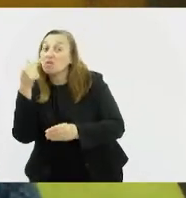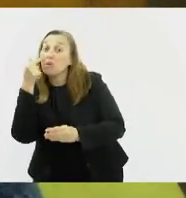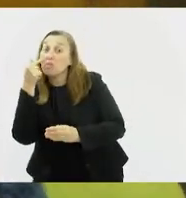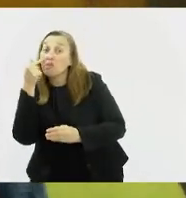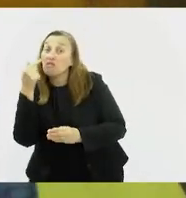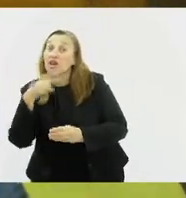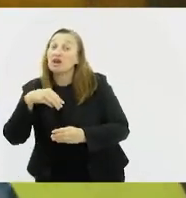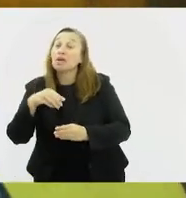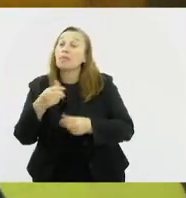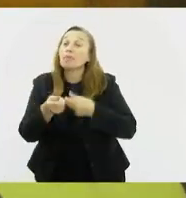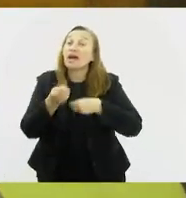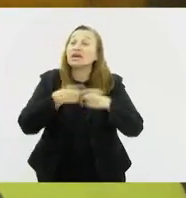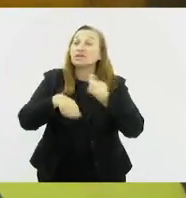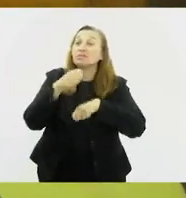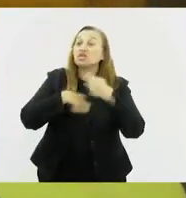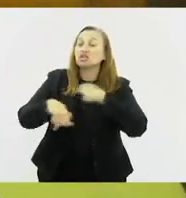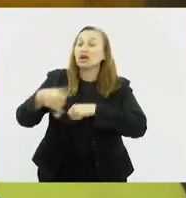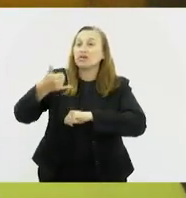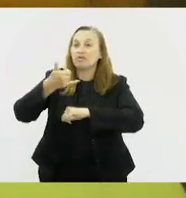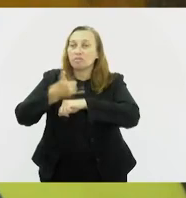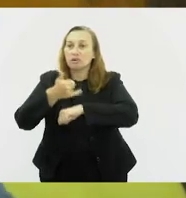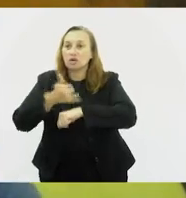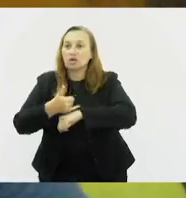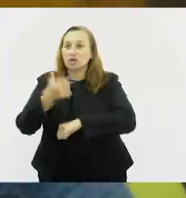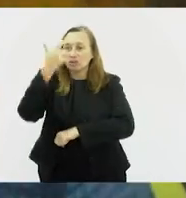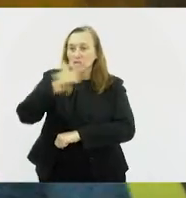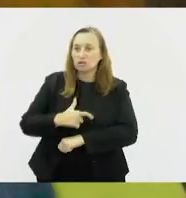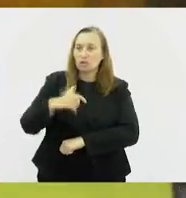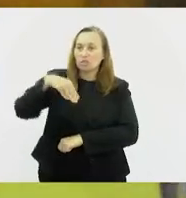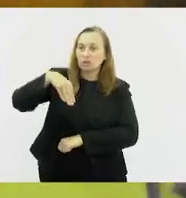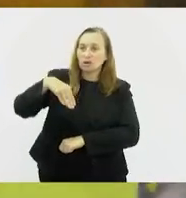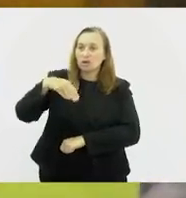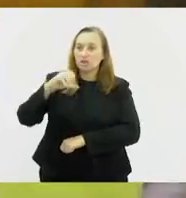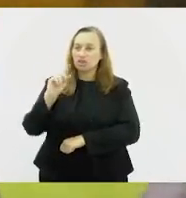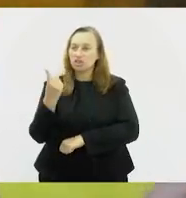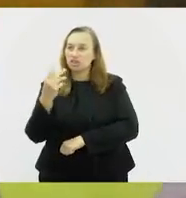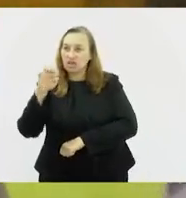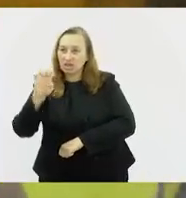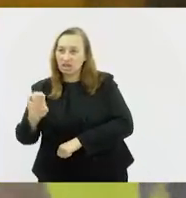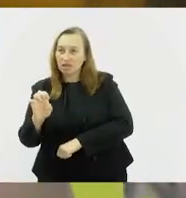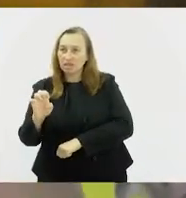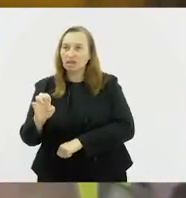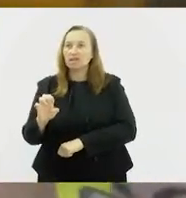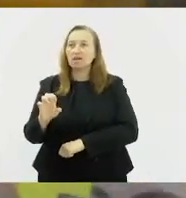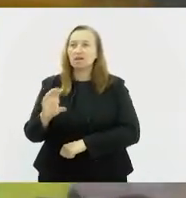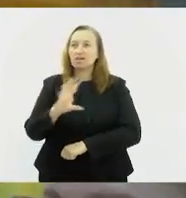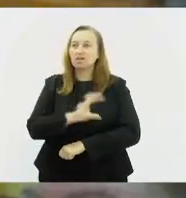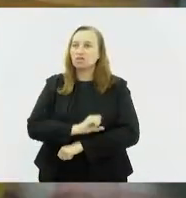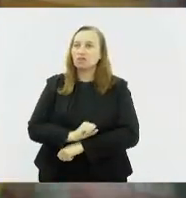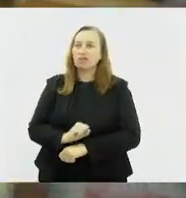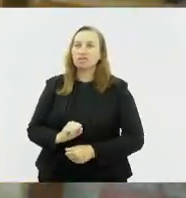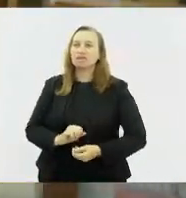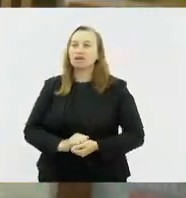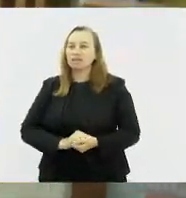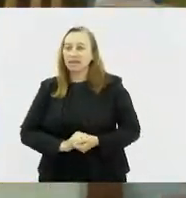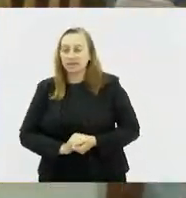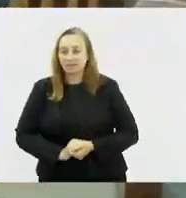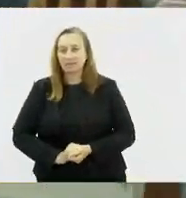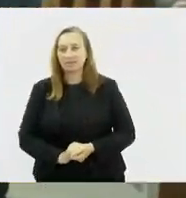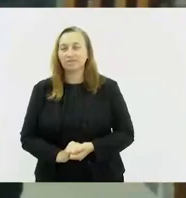Redonda. Muito obrigada. Eu sou Shirley Monção, amo Volta Redonda. Obrigado, dona